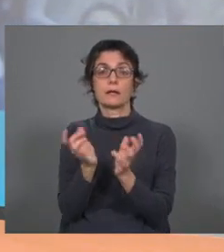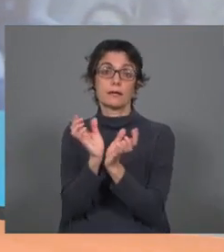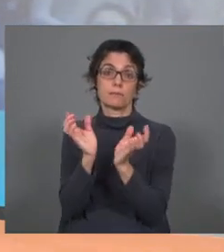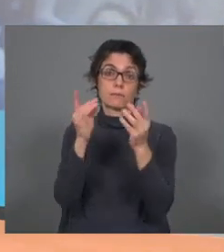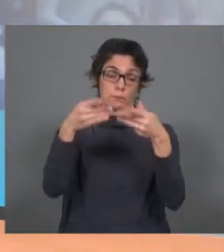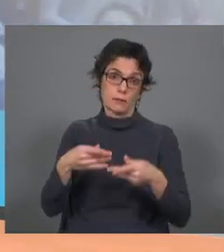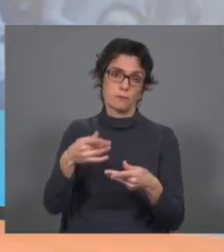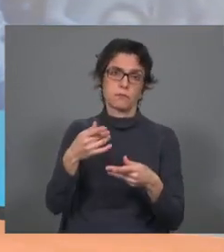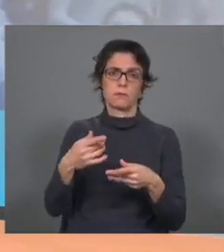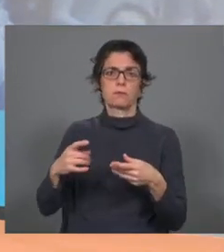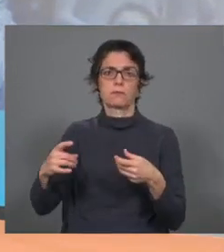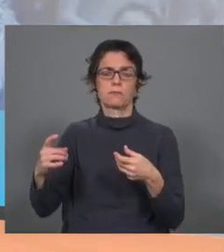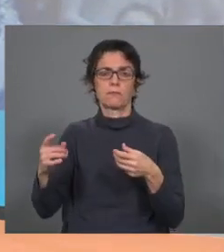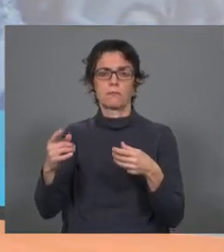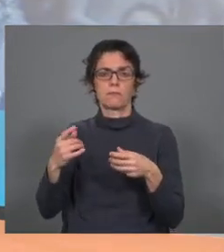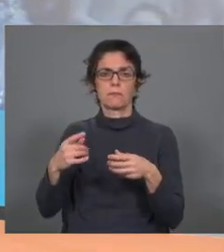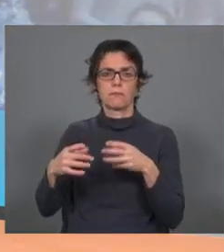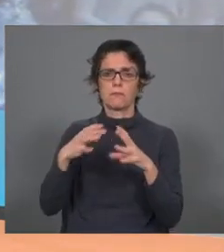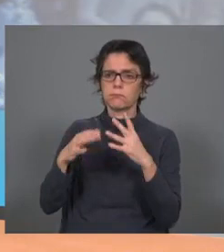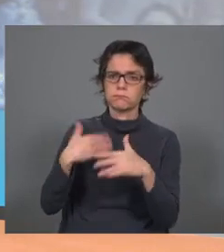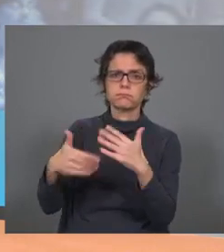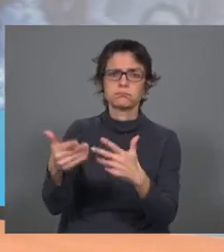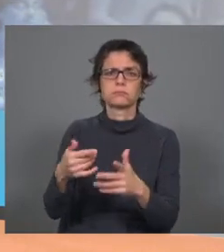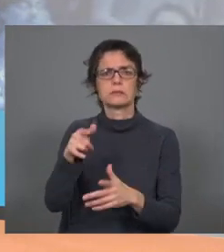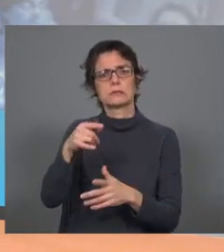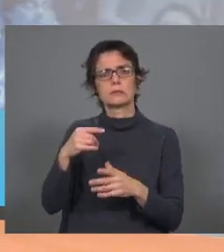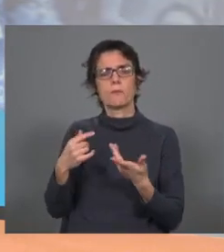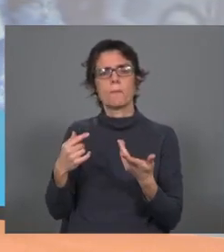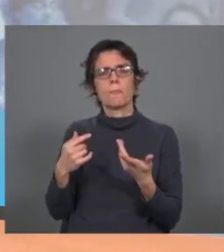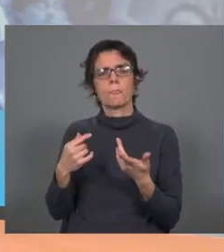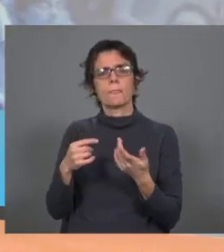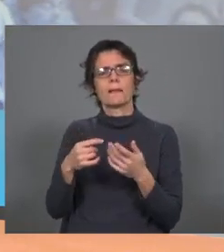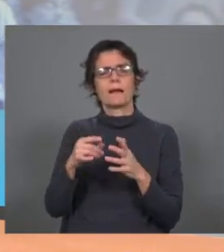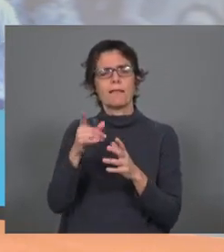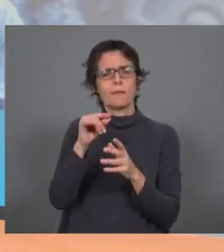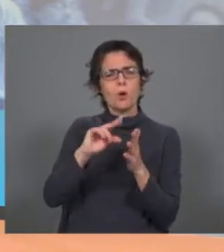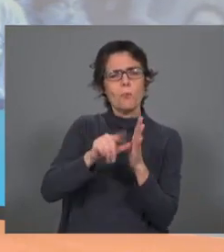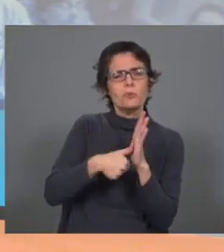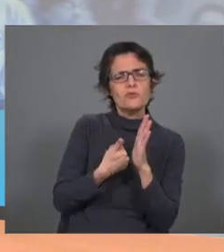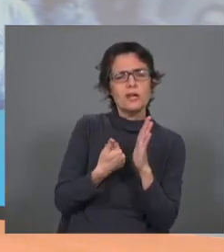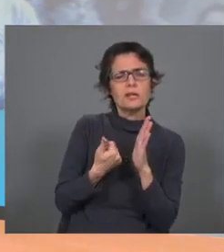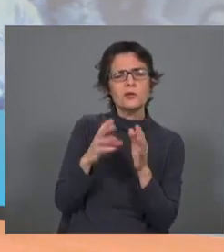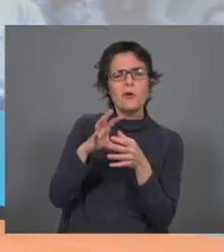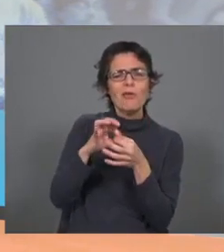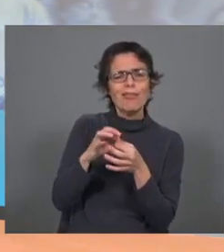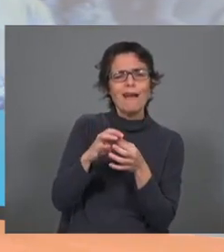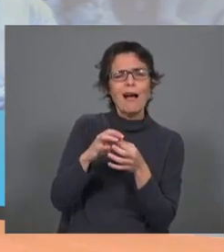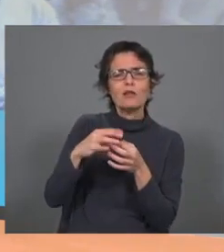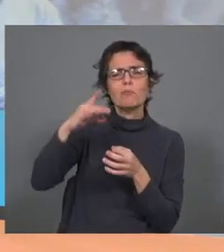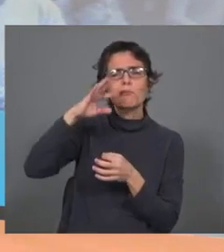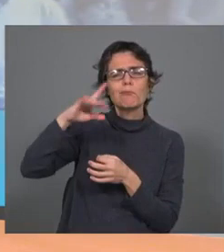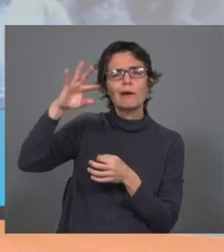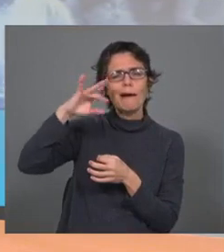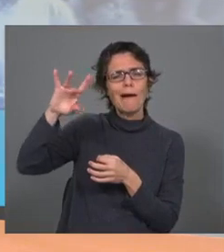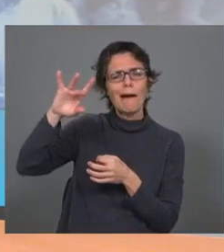encontros. Em todo o caso, alimentavam uma ideia que era de fazer umas serenatas até junto a